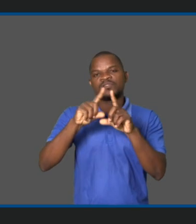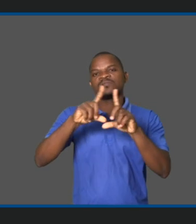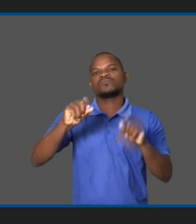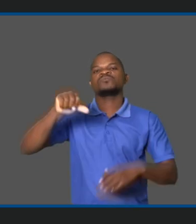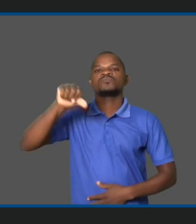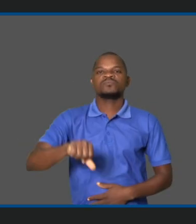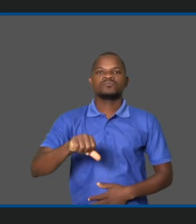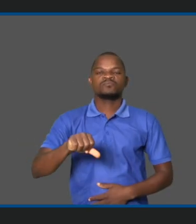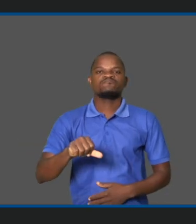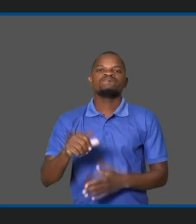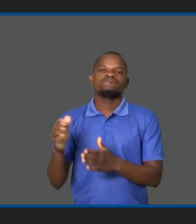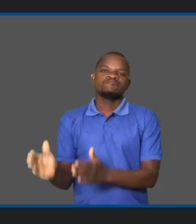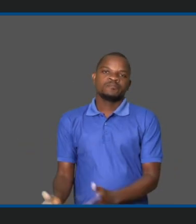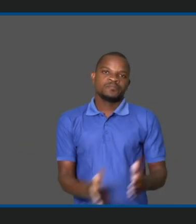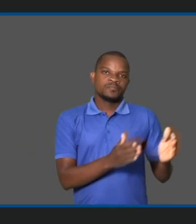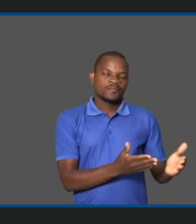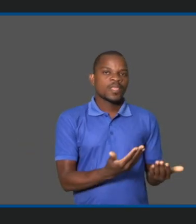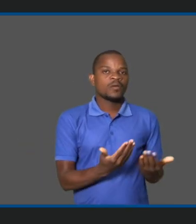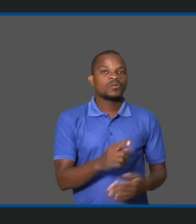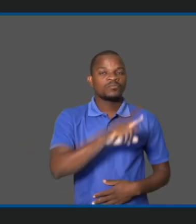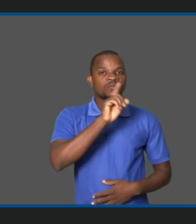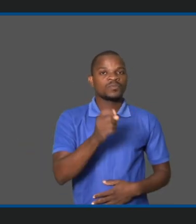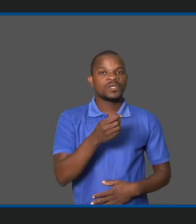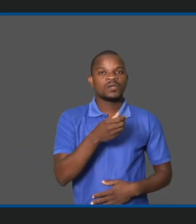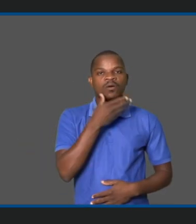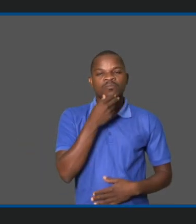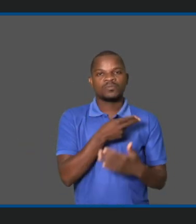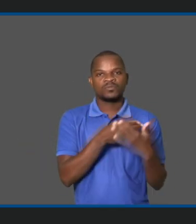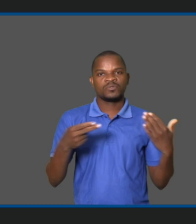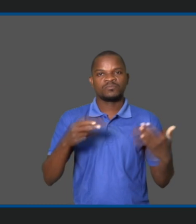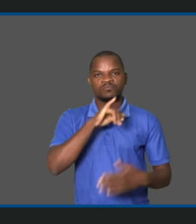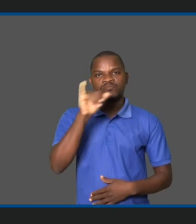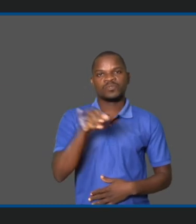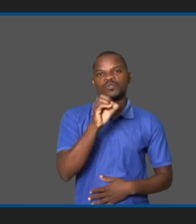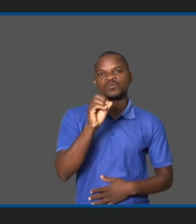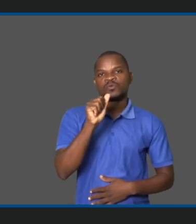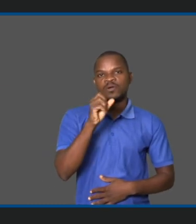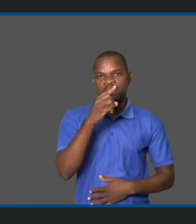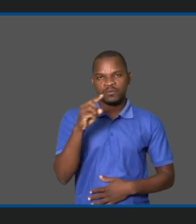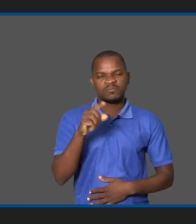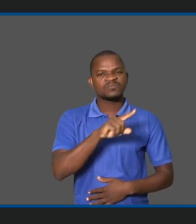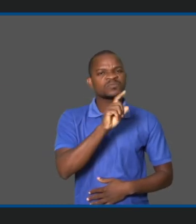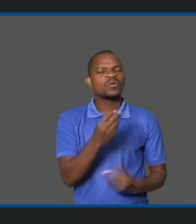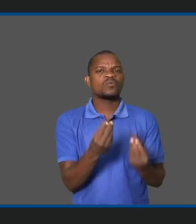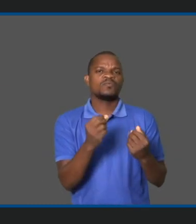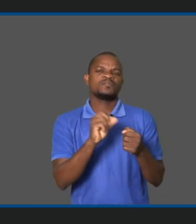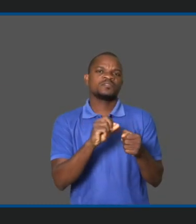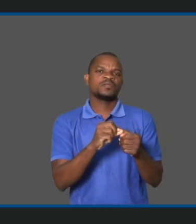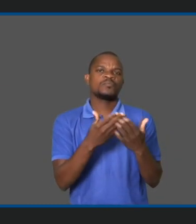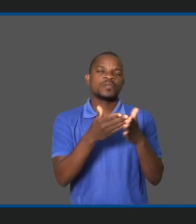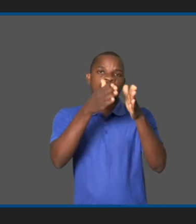em que termos podem ser encaminhados uma violação de uma pessoa com deficiência? Uma pessoa, diga-se, indefesa.